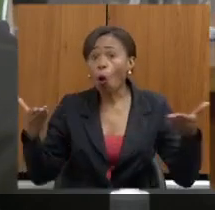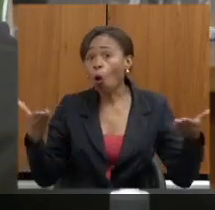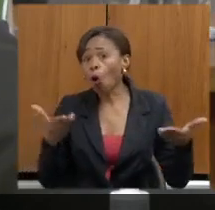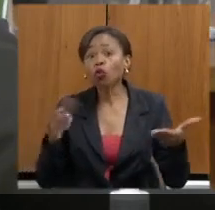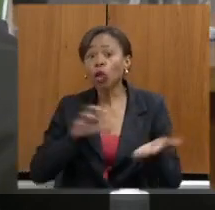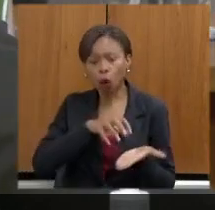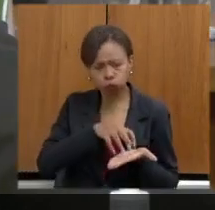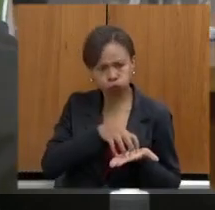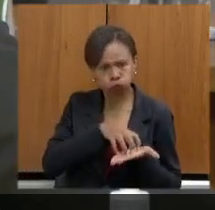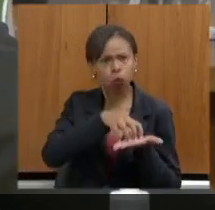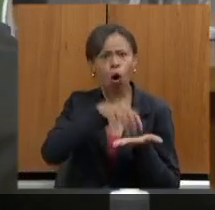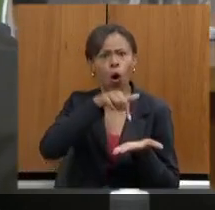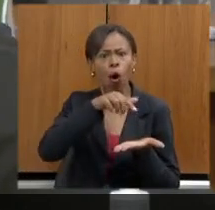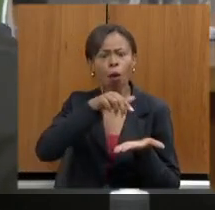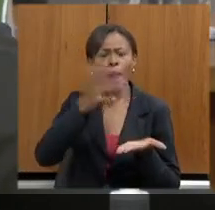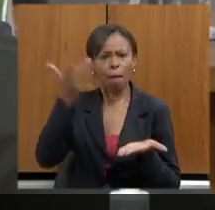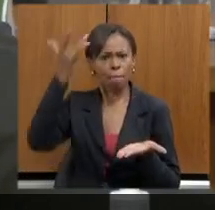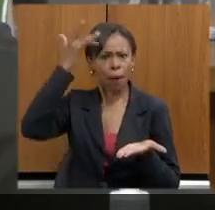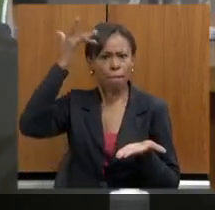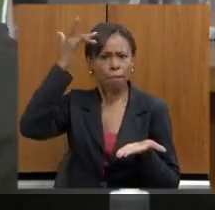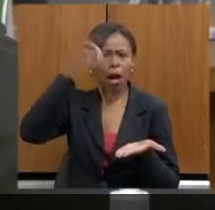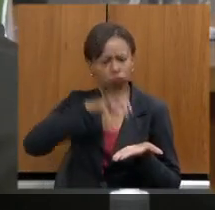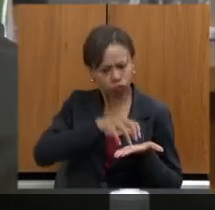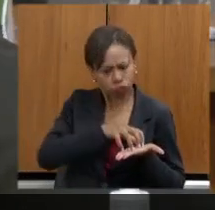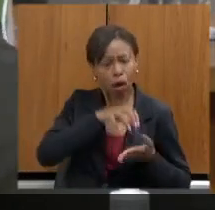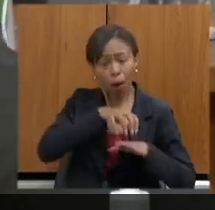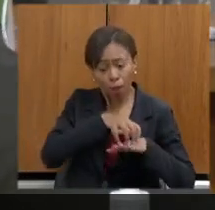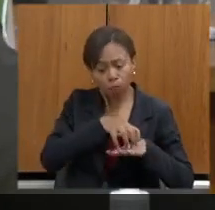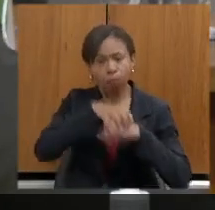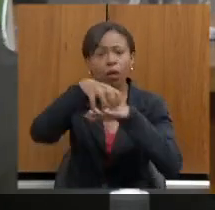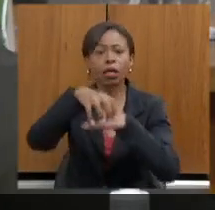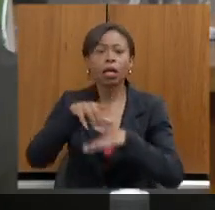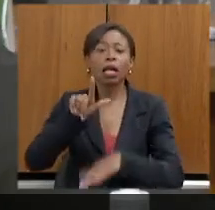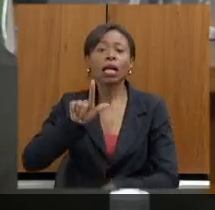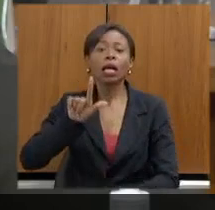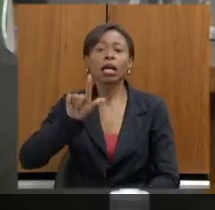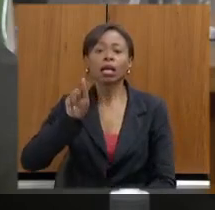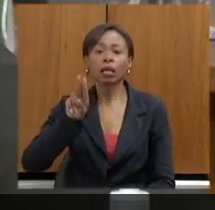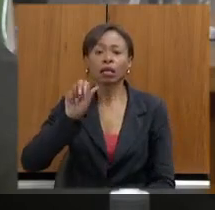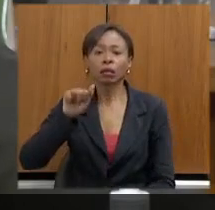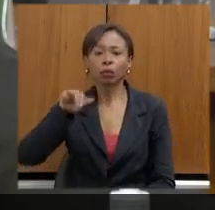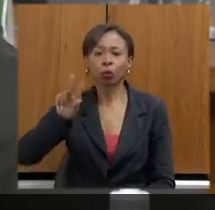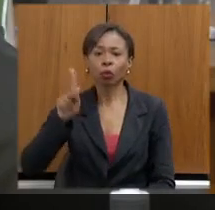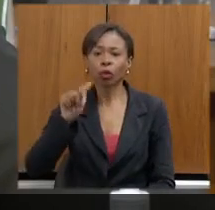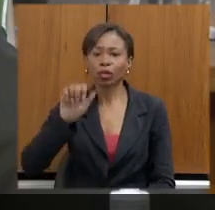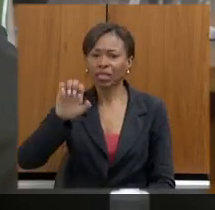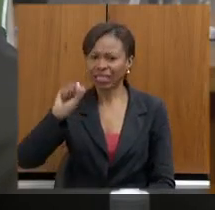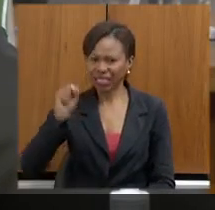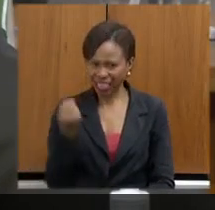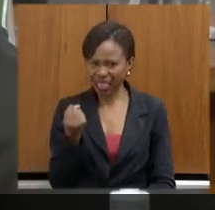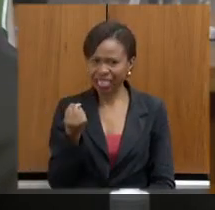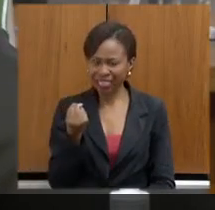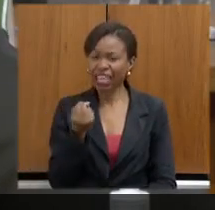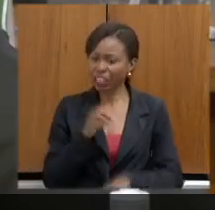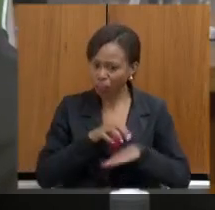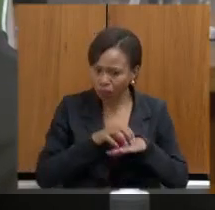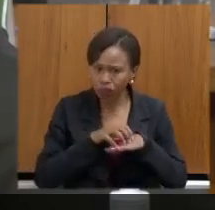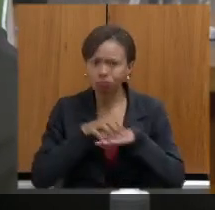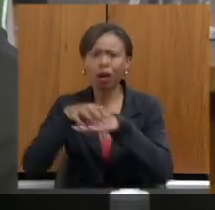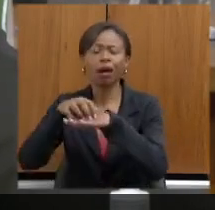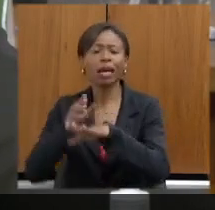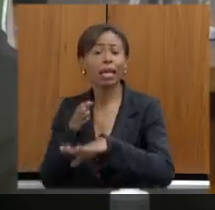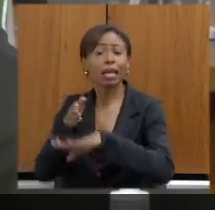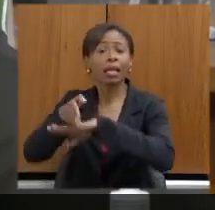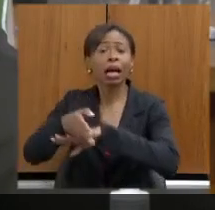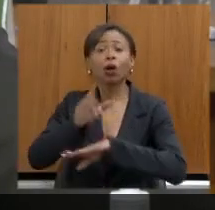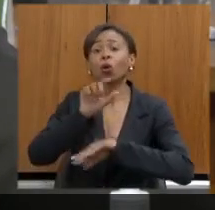como nós mostramos aqui por exemplo na cidade de Guanhães como está aproximadamente perto de São João Evangelista Nós